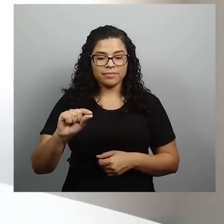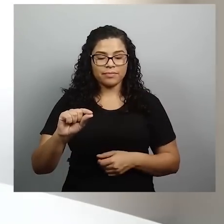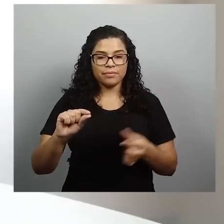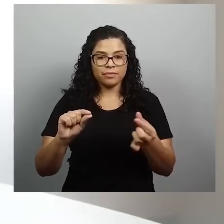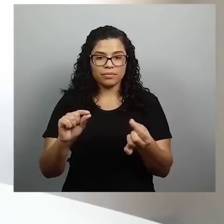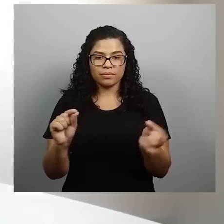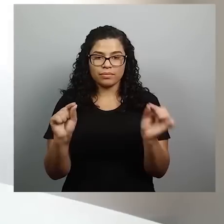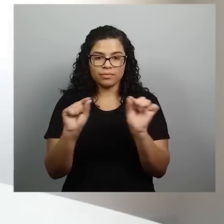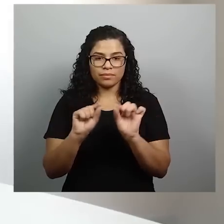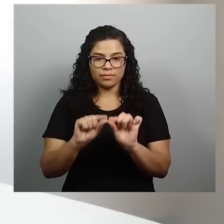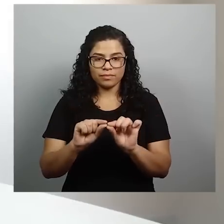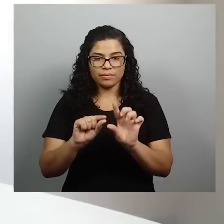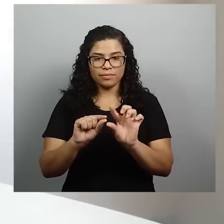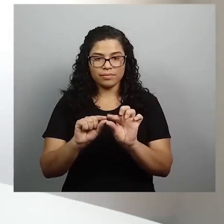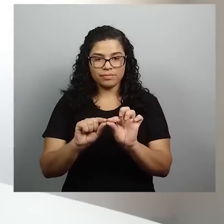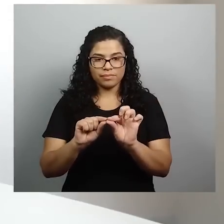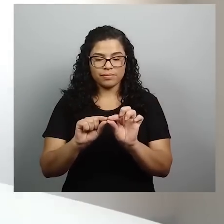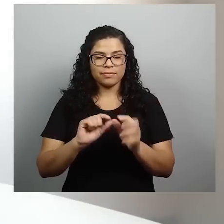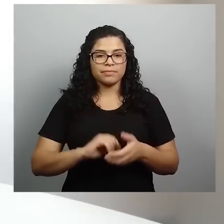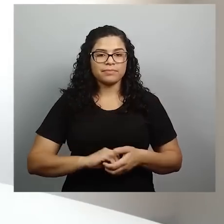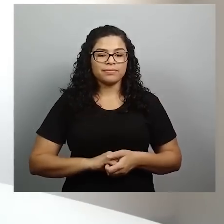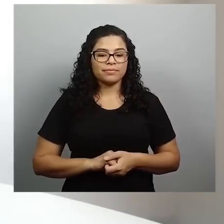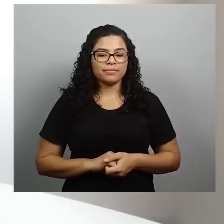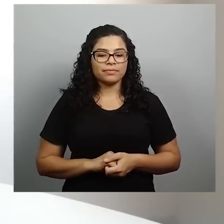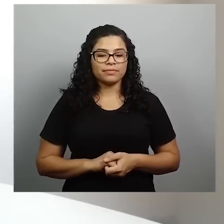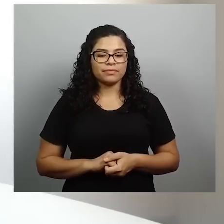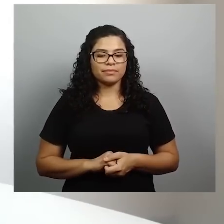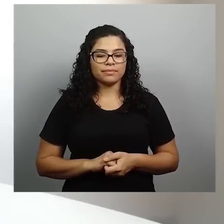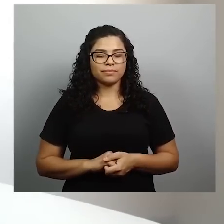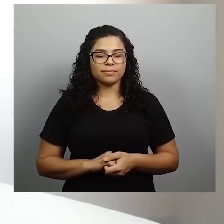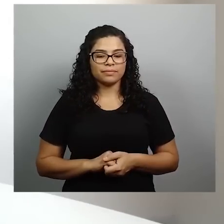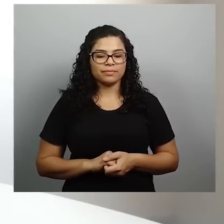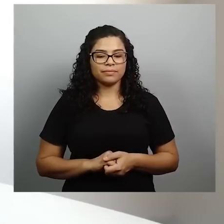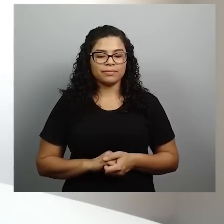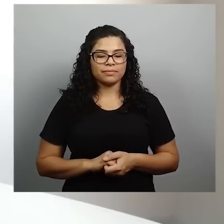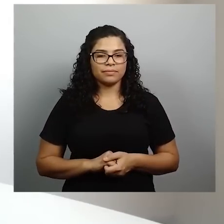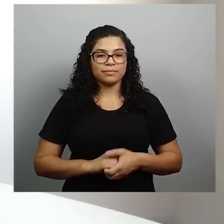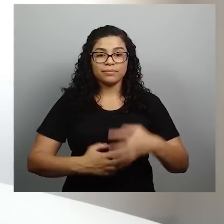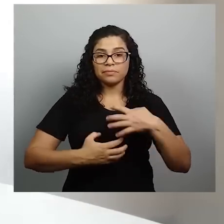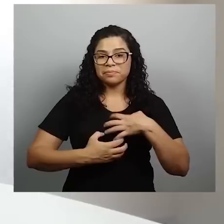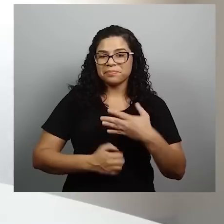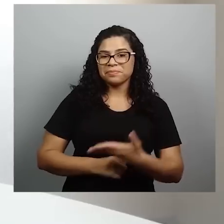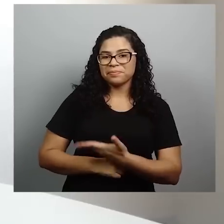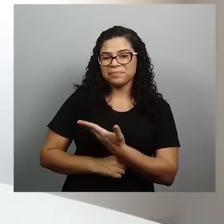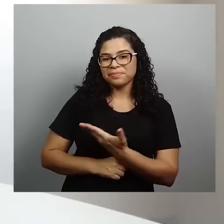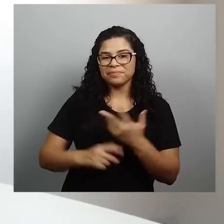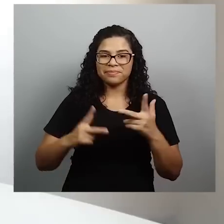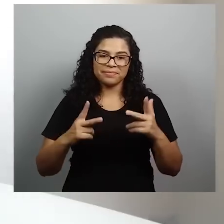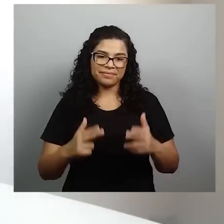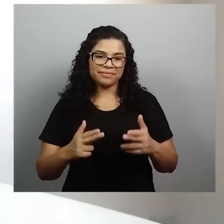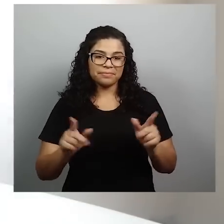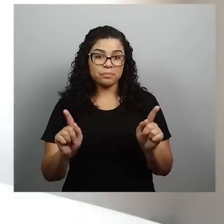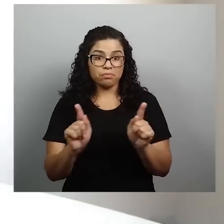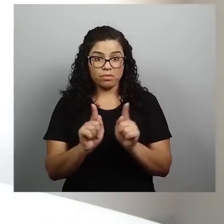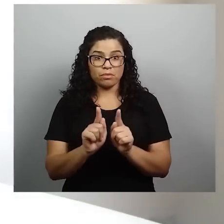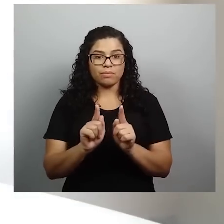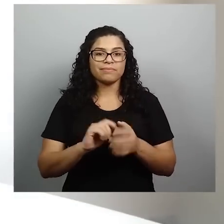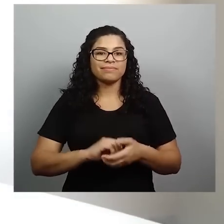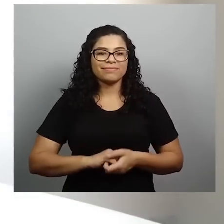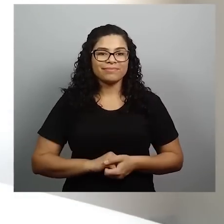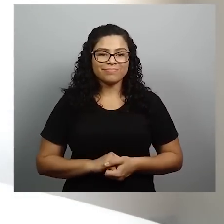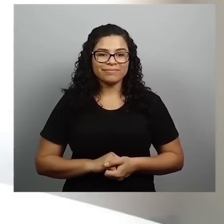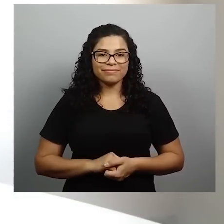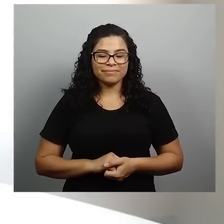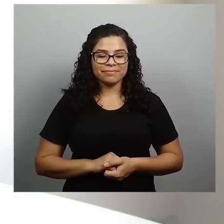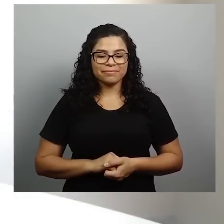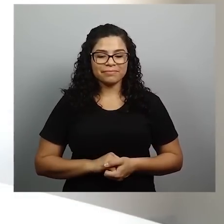e una as pontas para que ele fique assim, este tamanho